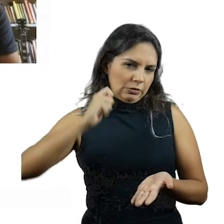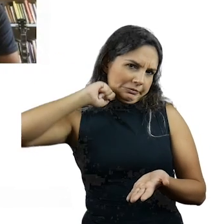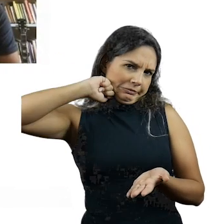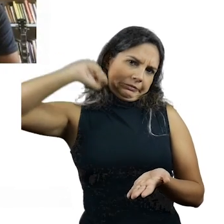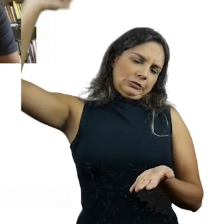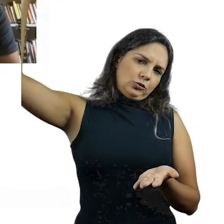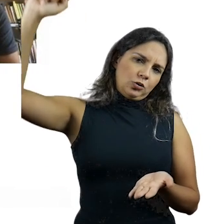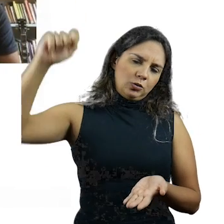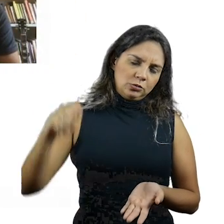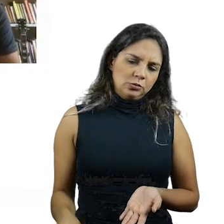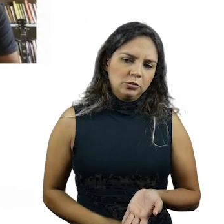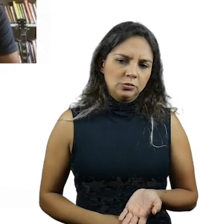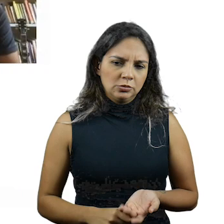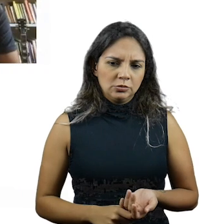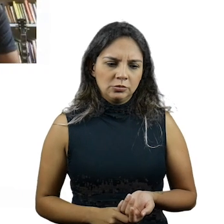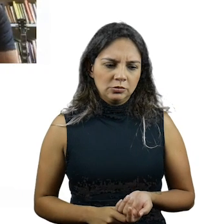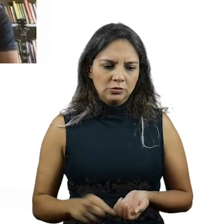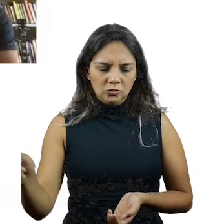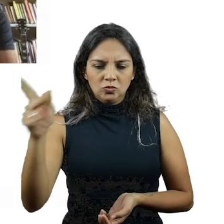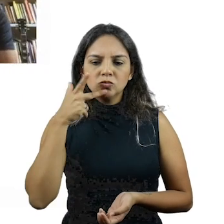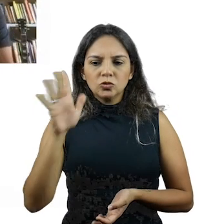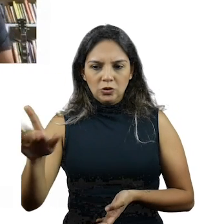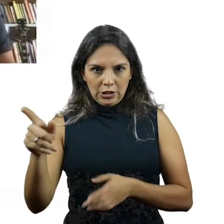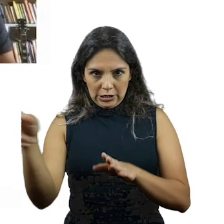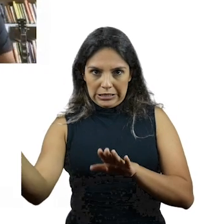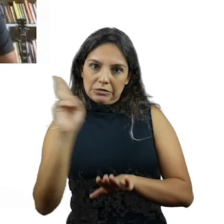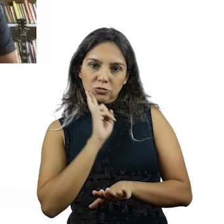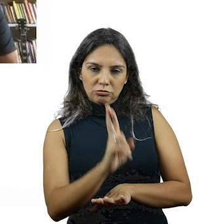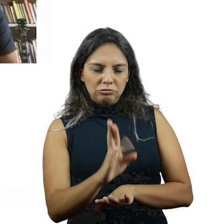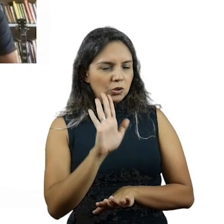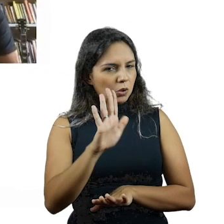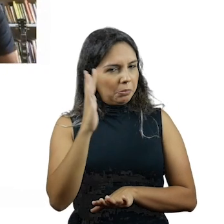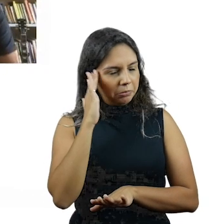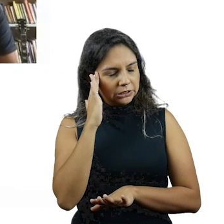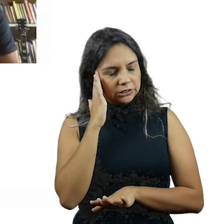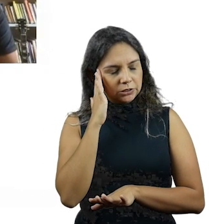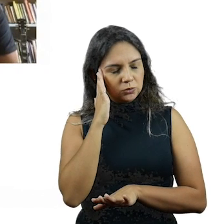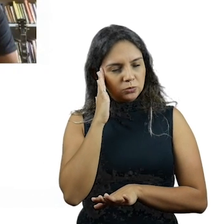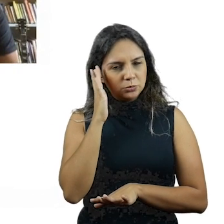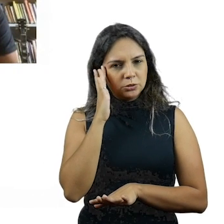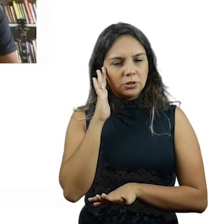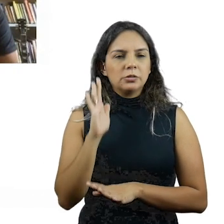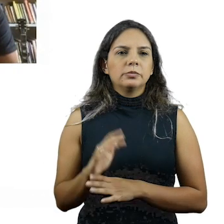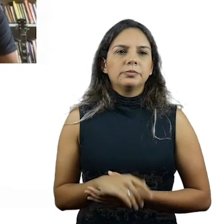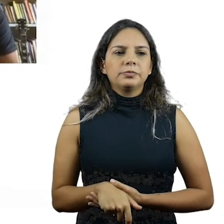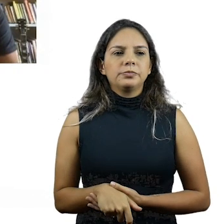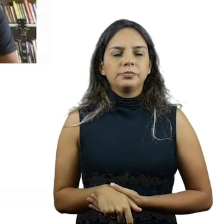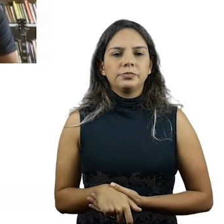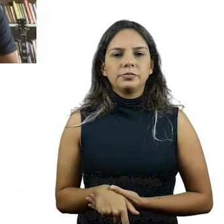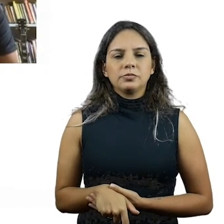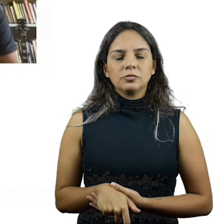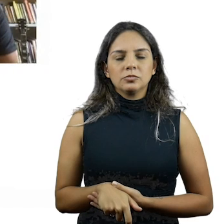Eu? Deixa eu pensar aqui. Ou quase?